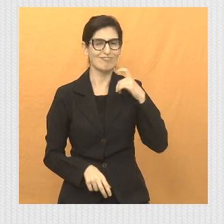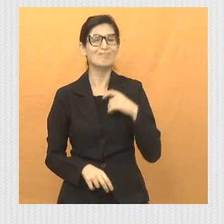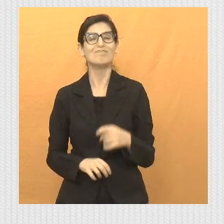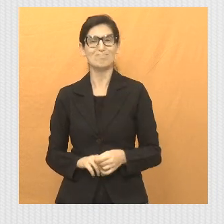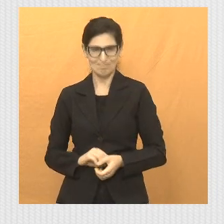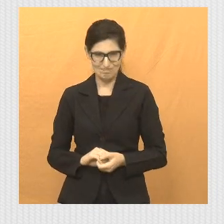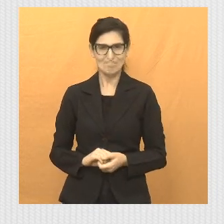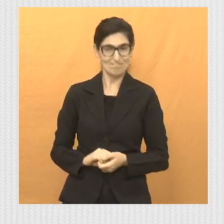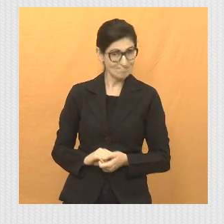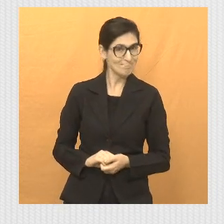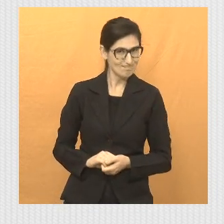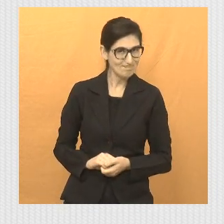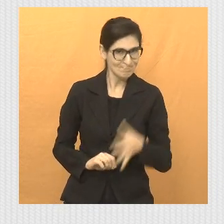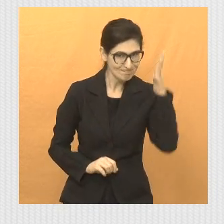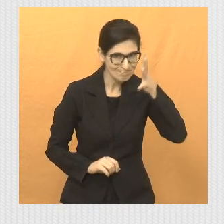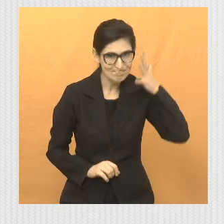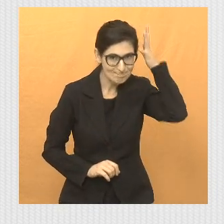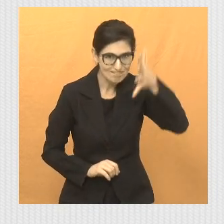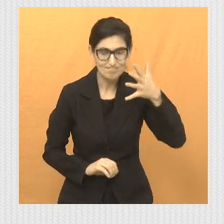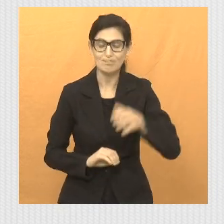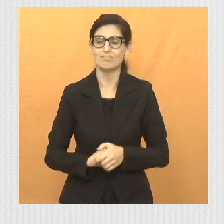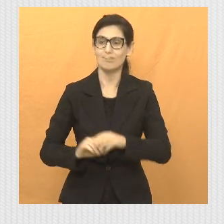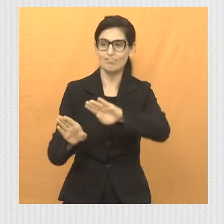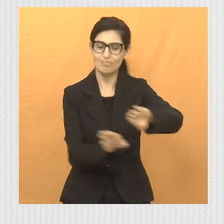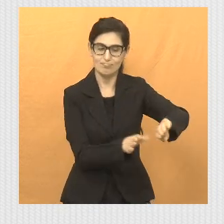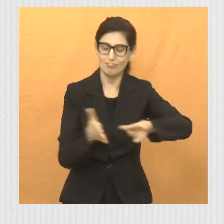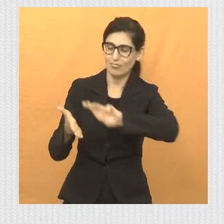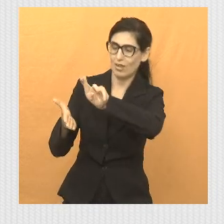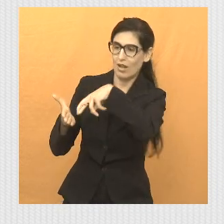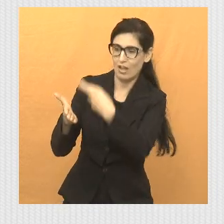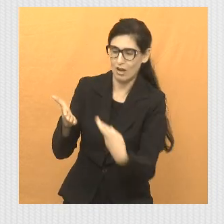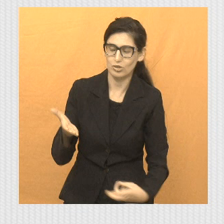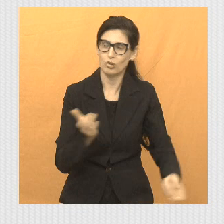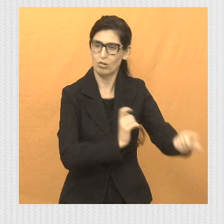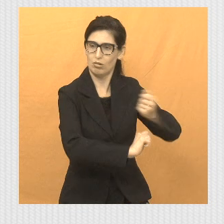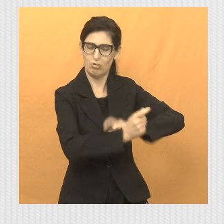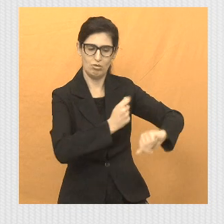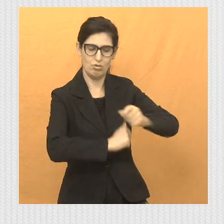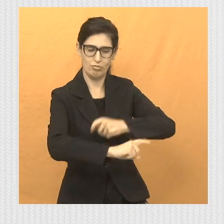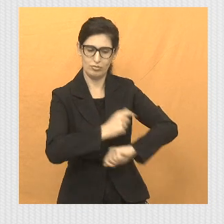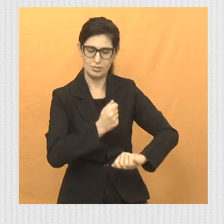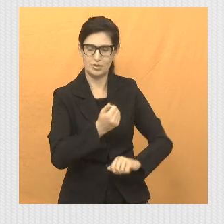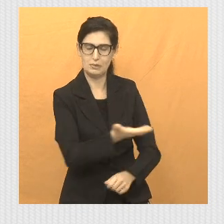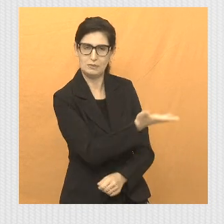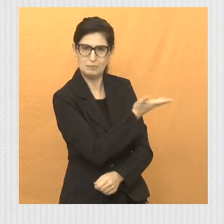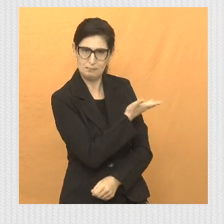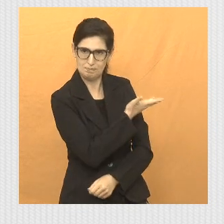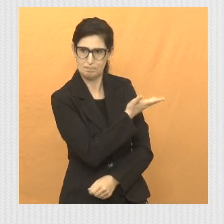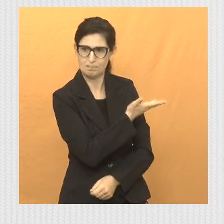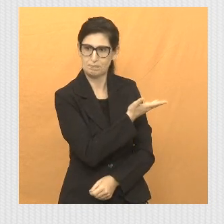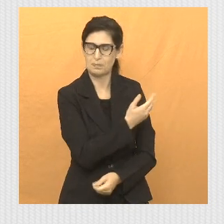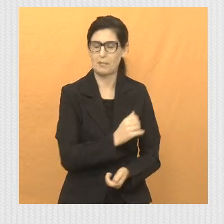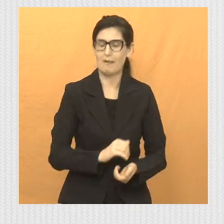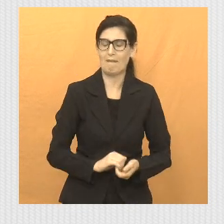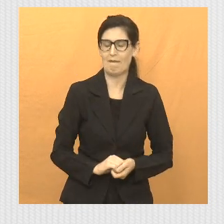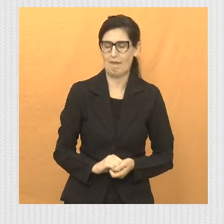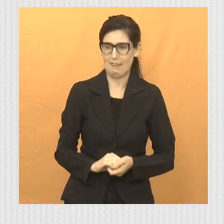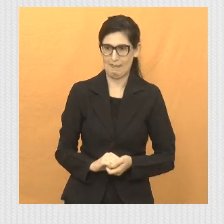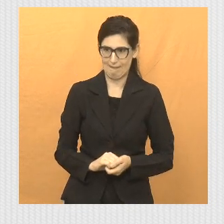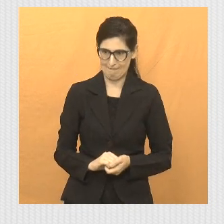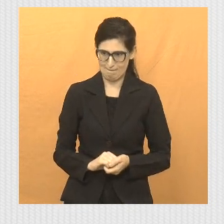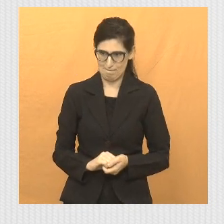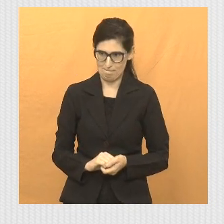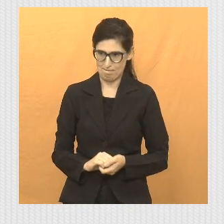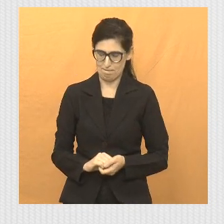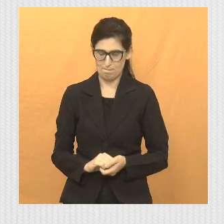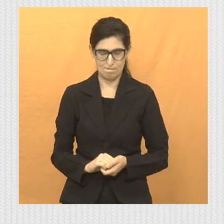Relatório de execução financeira é o próximo item que vamos abordar. Com